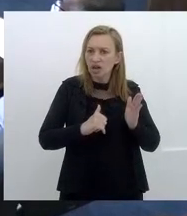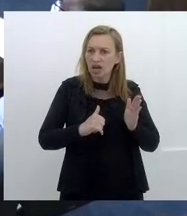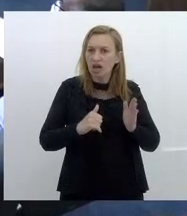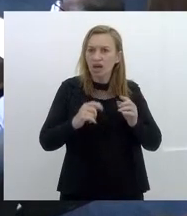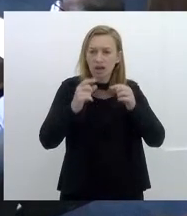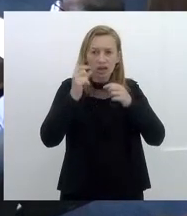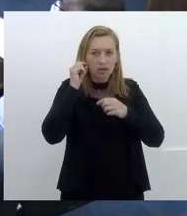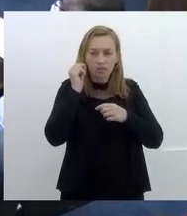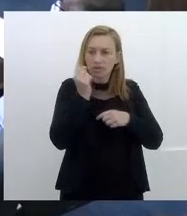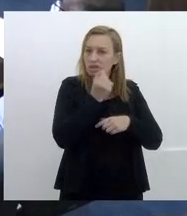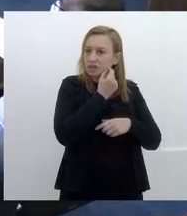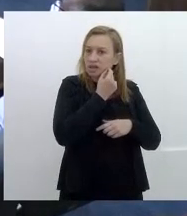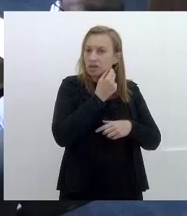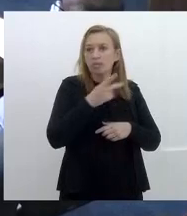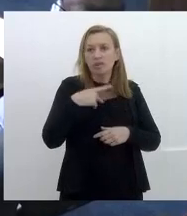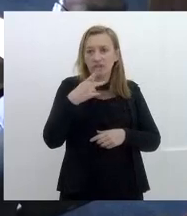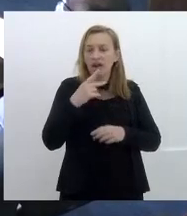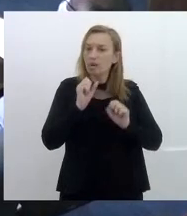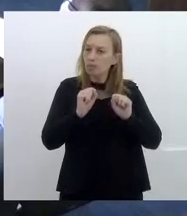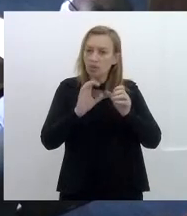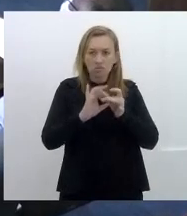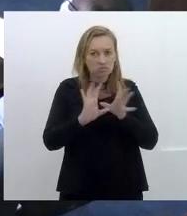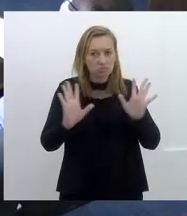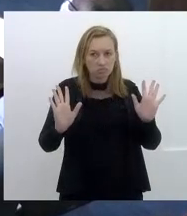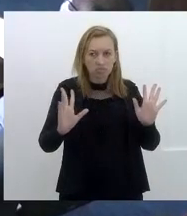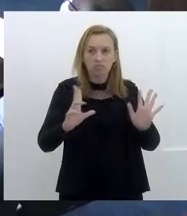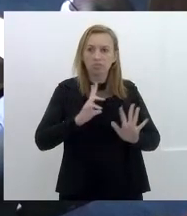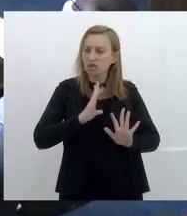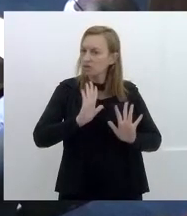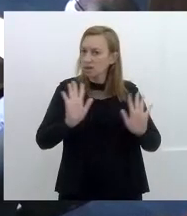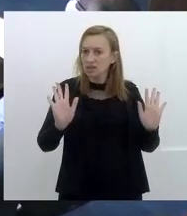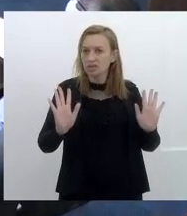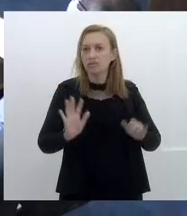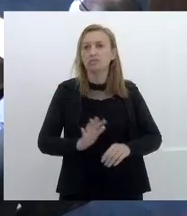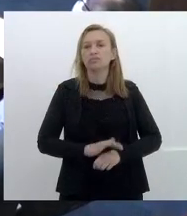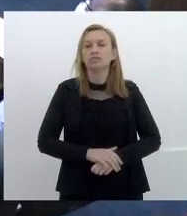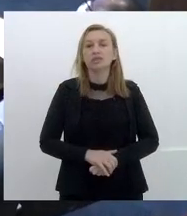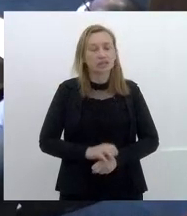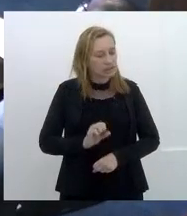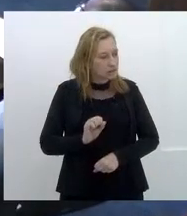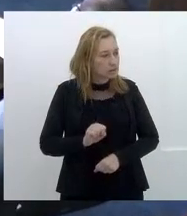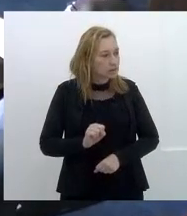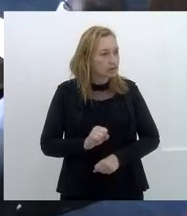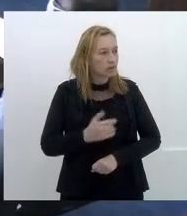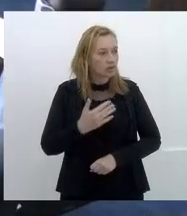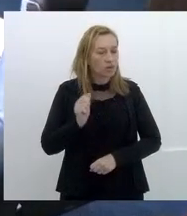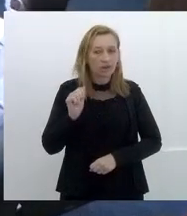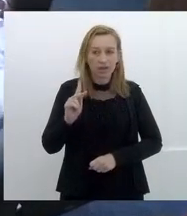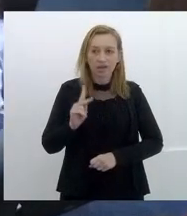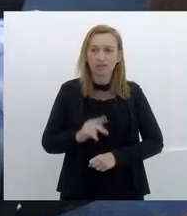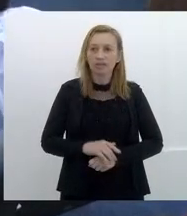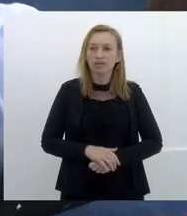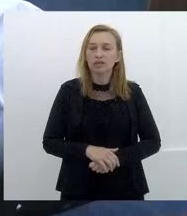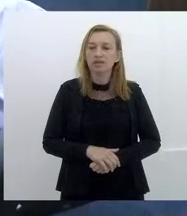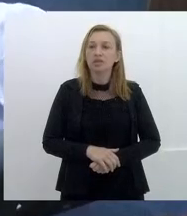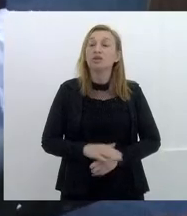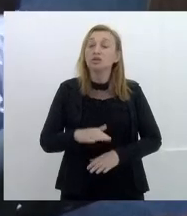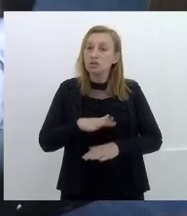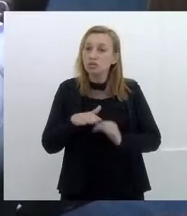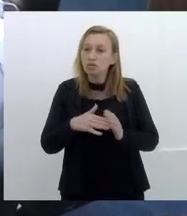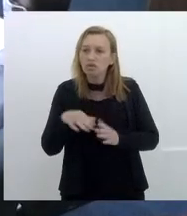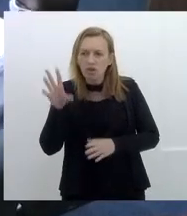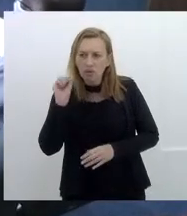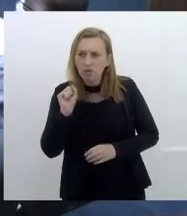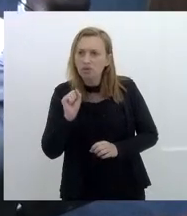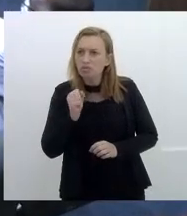os da palavra a Pode ficar à vontade e decisão é pessoal mas pode ficar à vontade nesse aspecto se você tirou todo estiverem